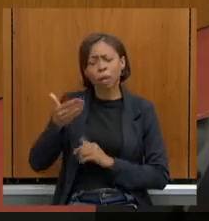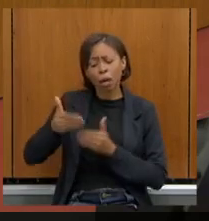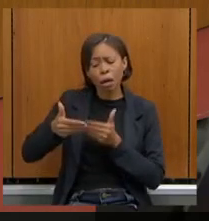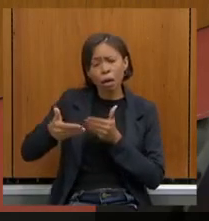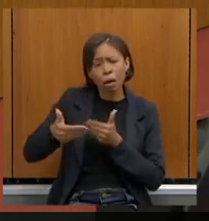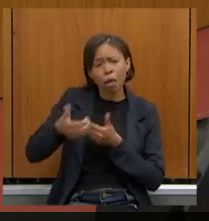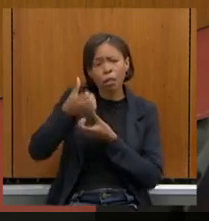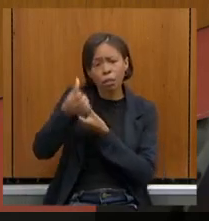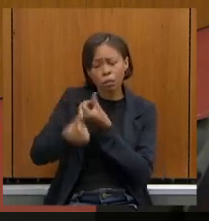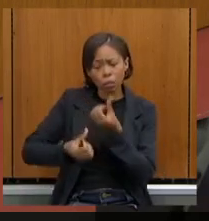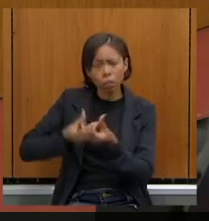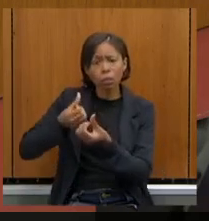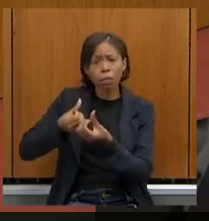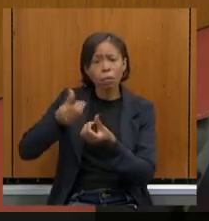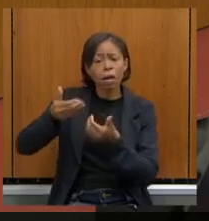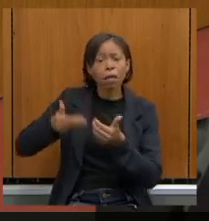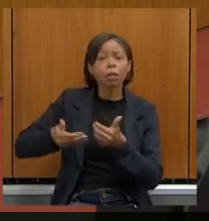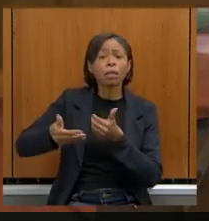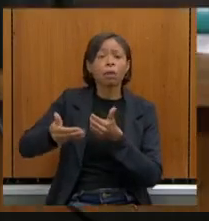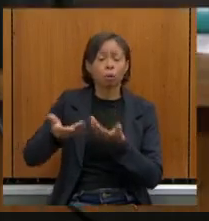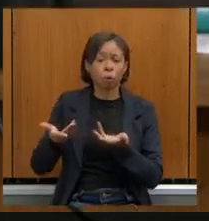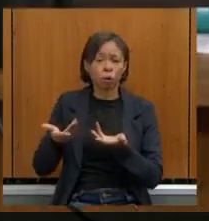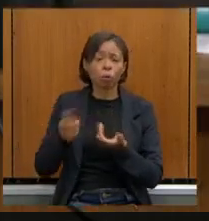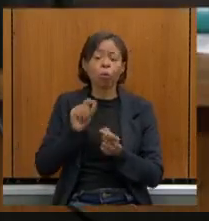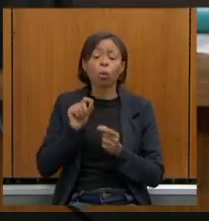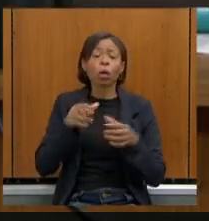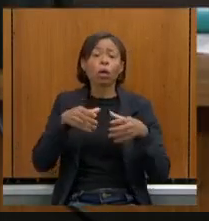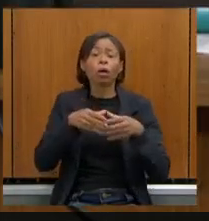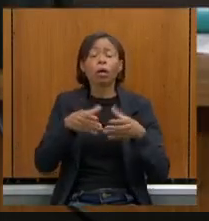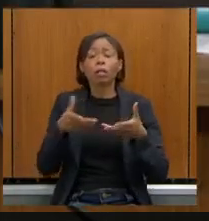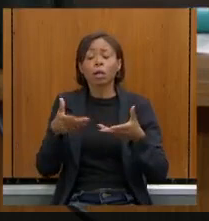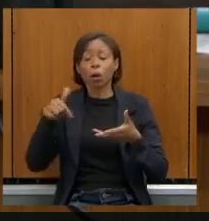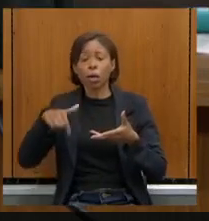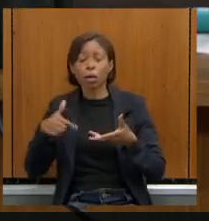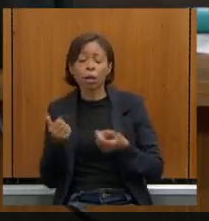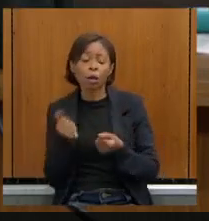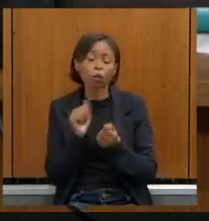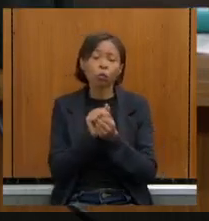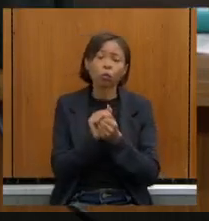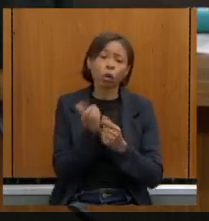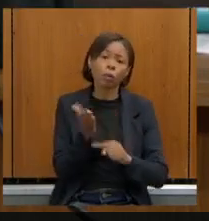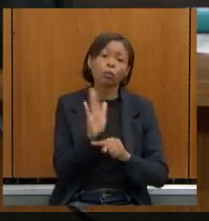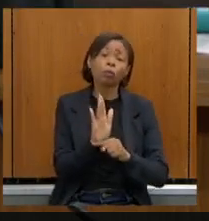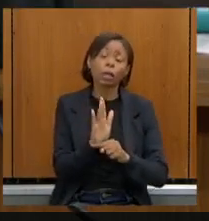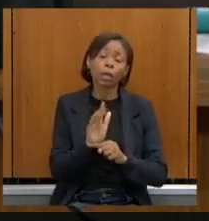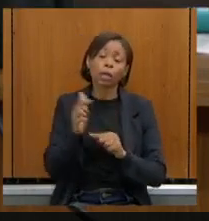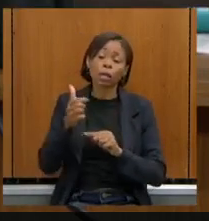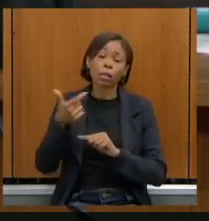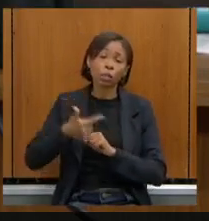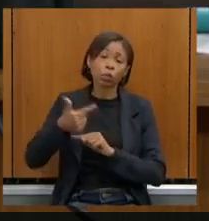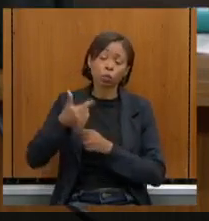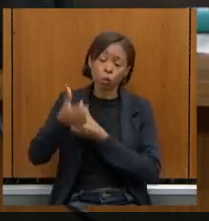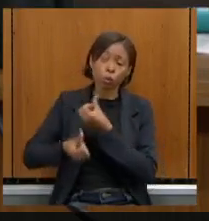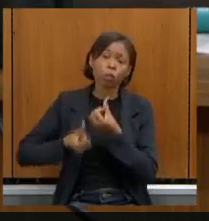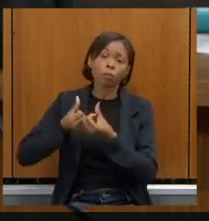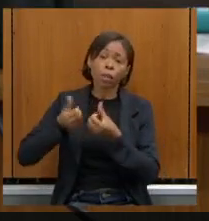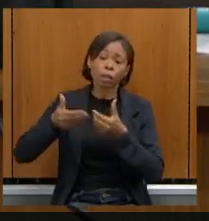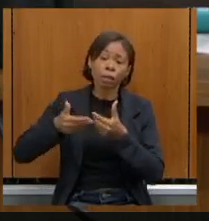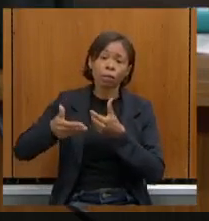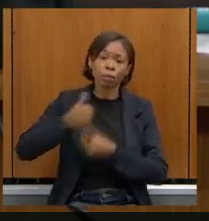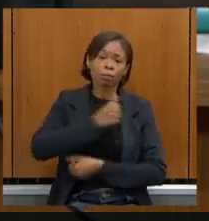semestre e o que a comissão pode somar força aí com a secretaria também nesse segundo semestre a partir de agosto.